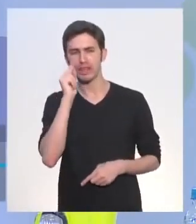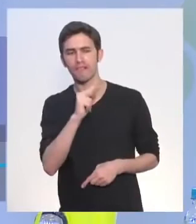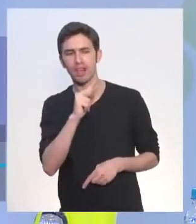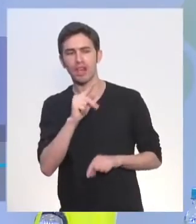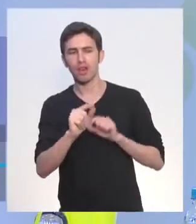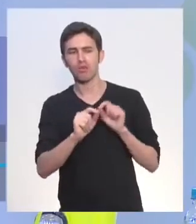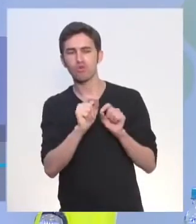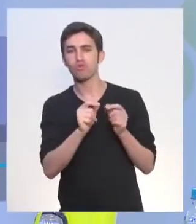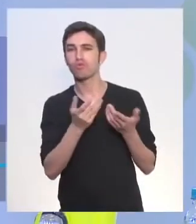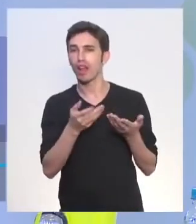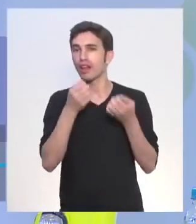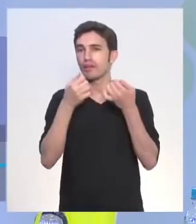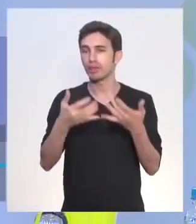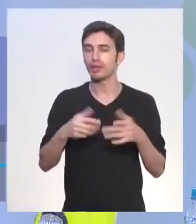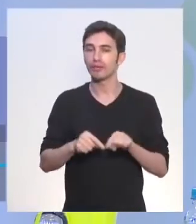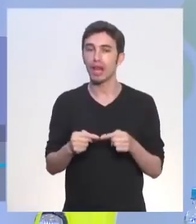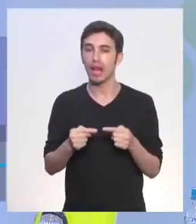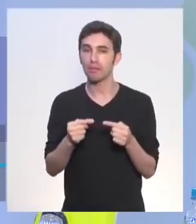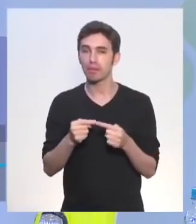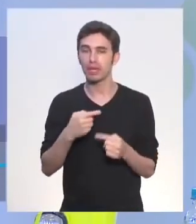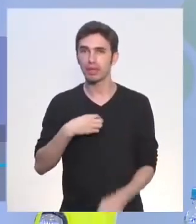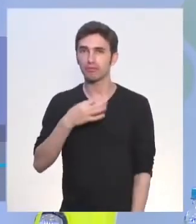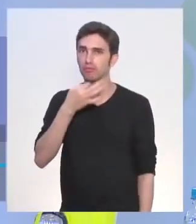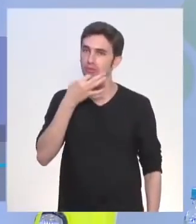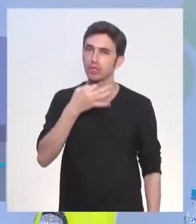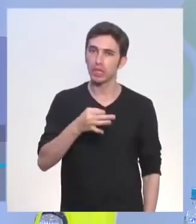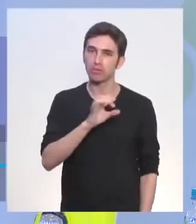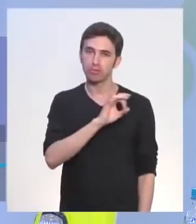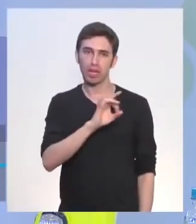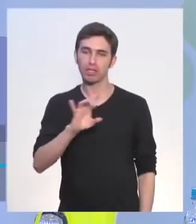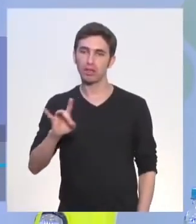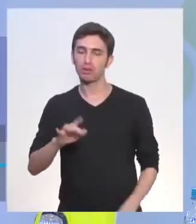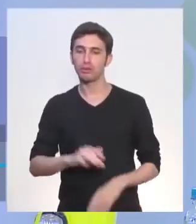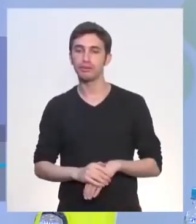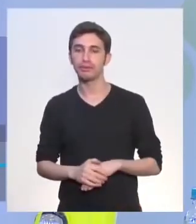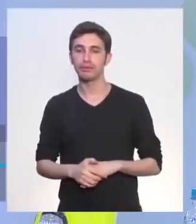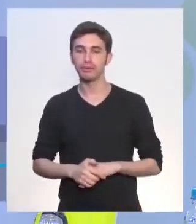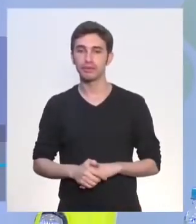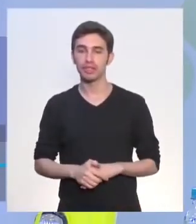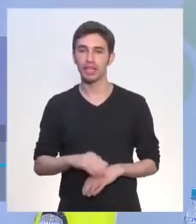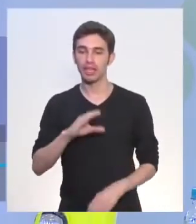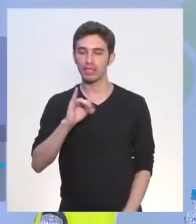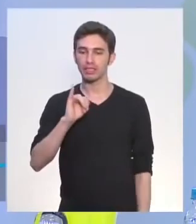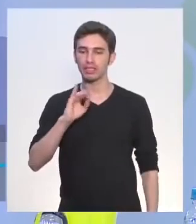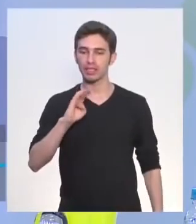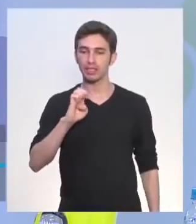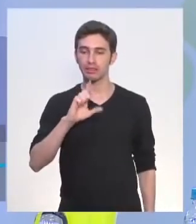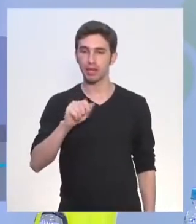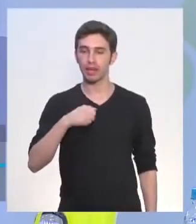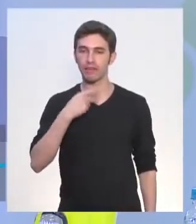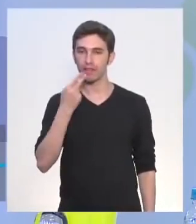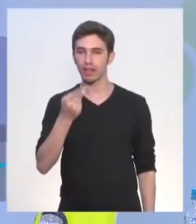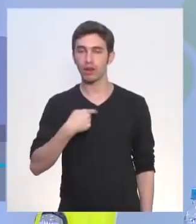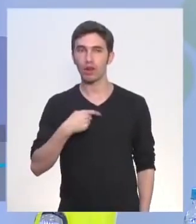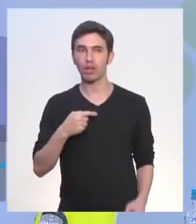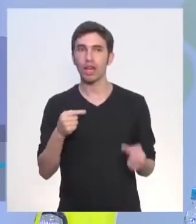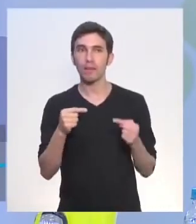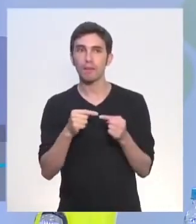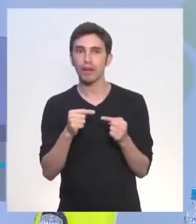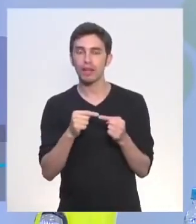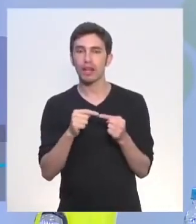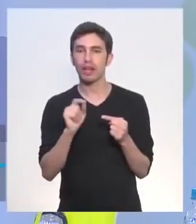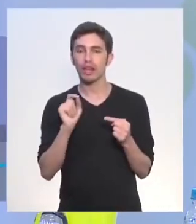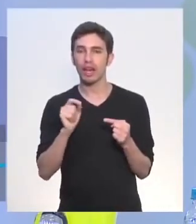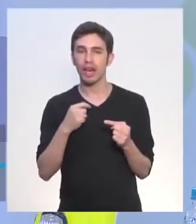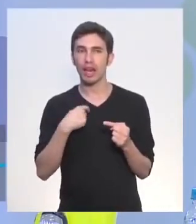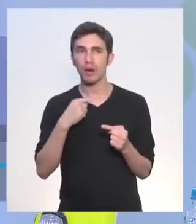Miguel: ponto de vista que cada um tem. Deixa eu ver, acho que é Cibele: ponto de vista é a nossa opinião a